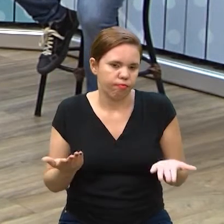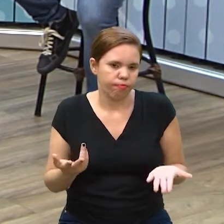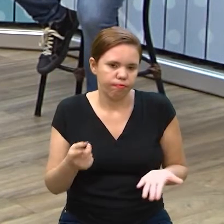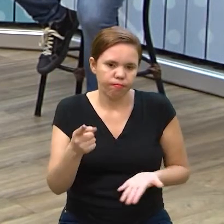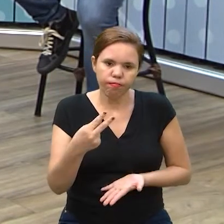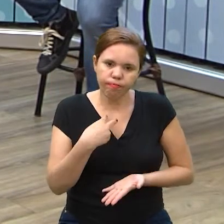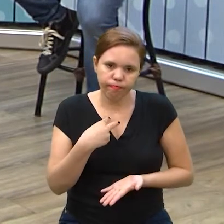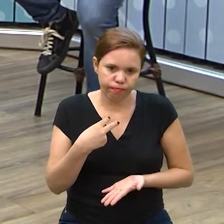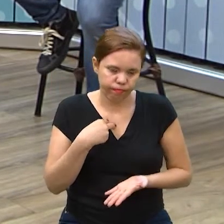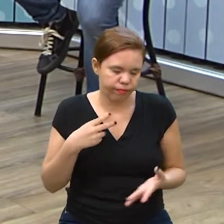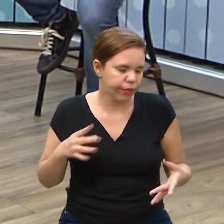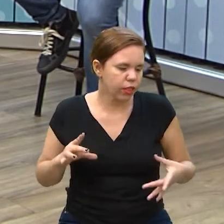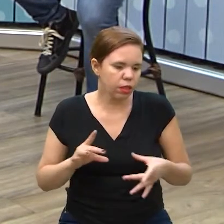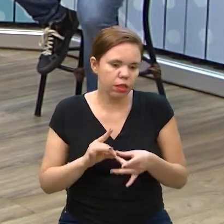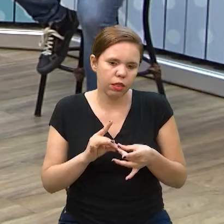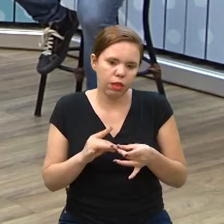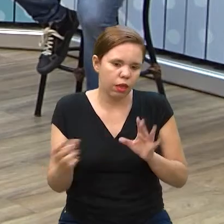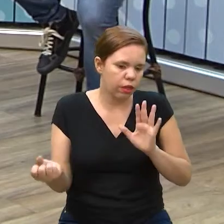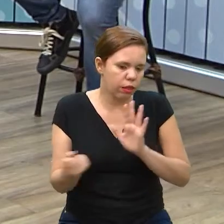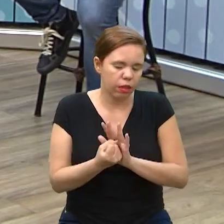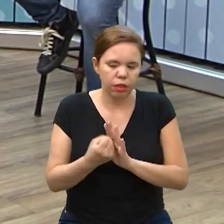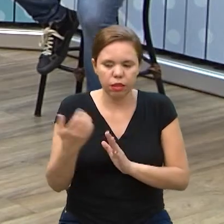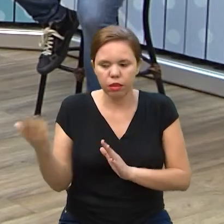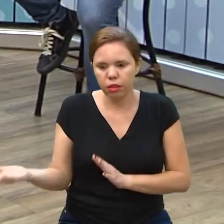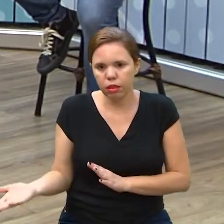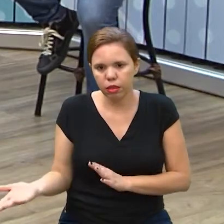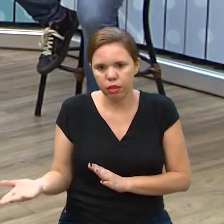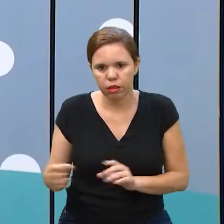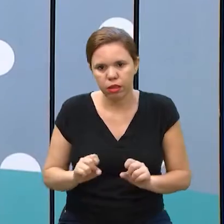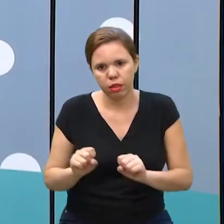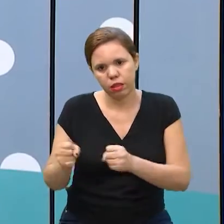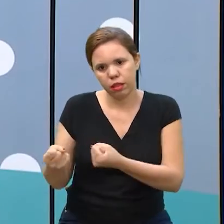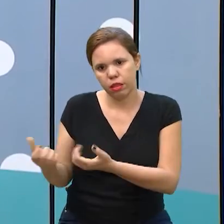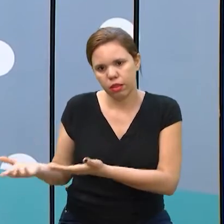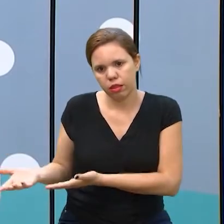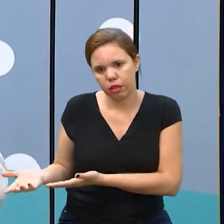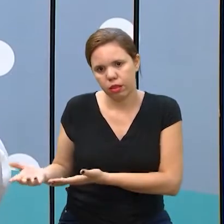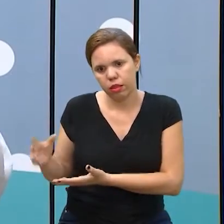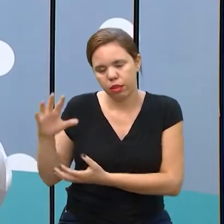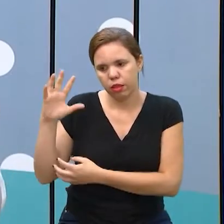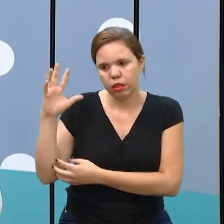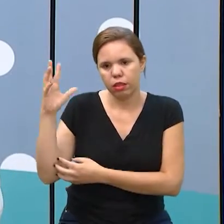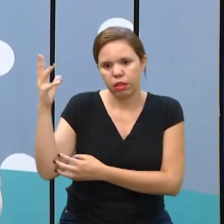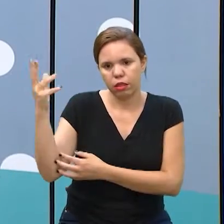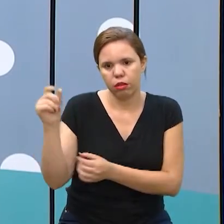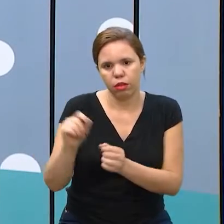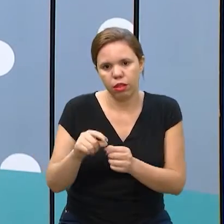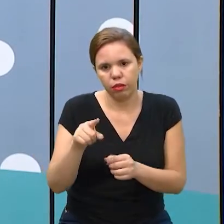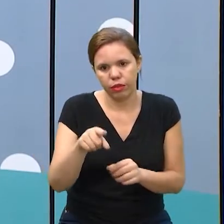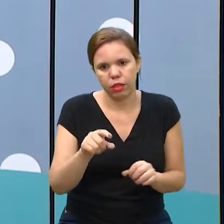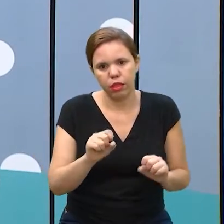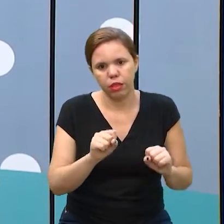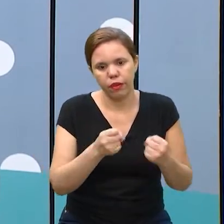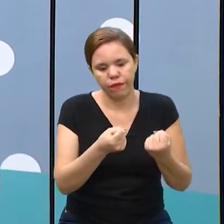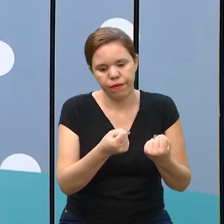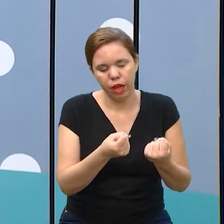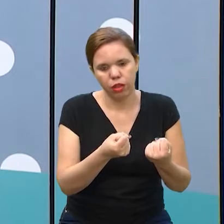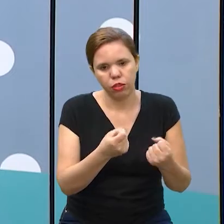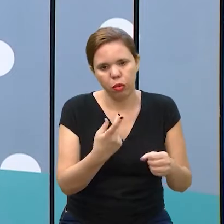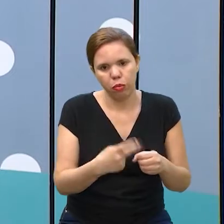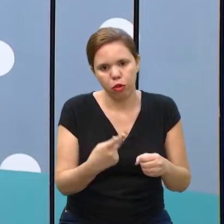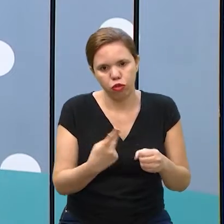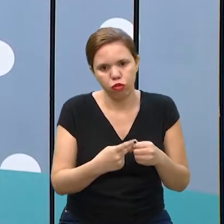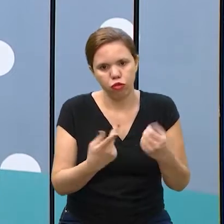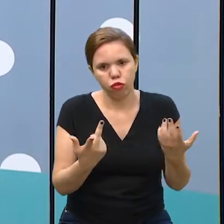Então você não pode se associar, por exemplo, a uma marca se você defende a natureza, se você defende